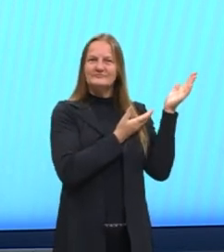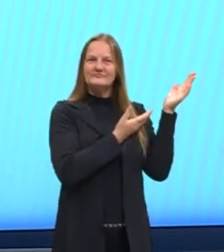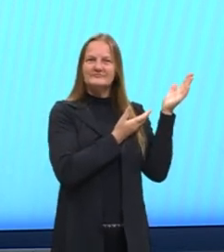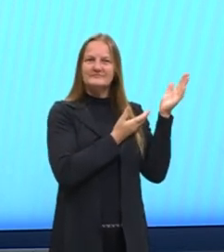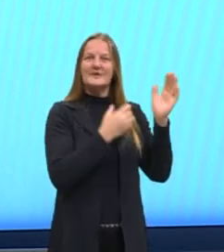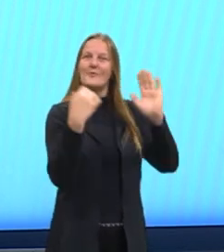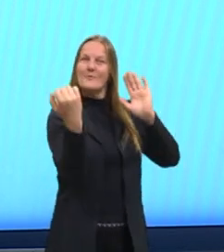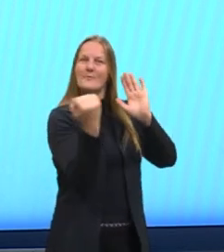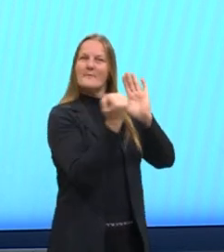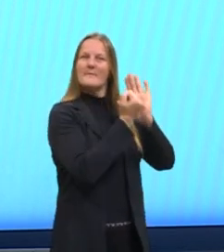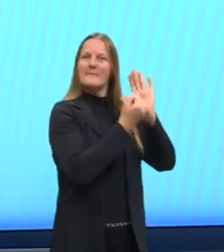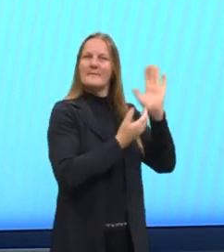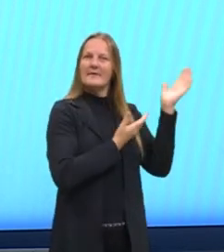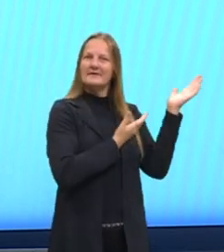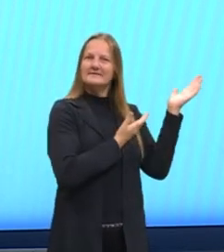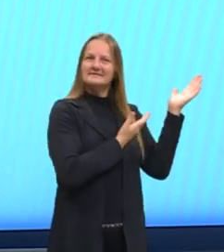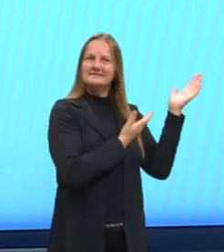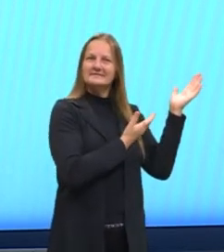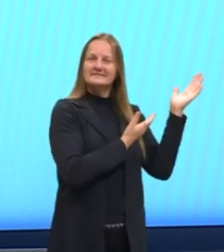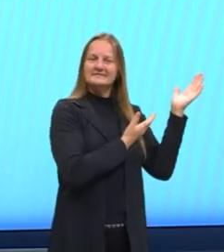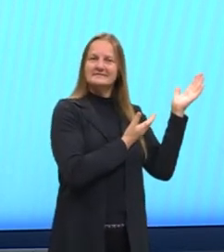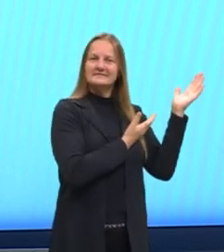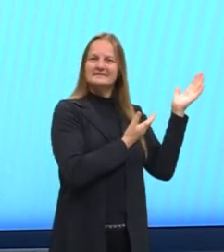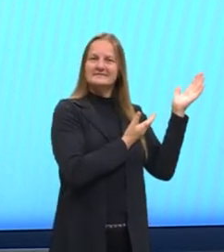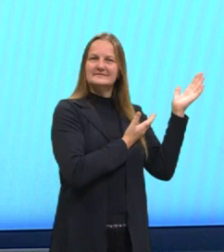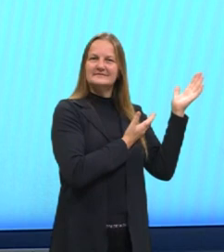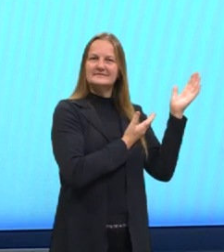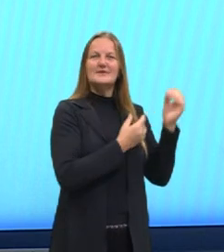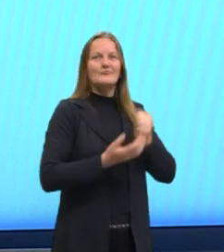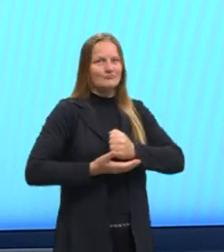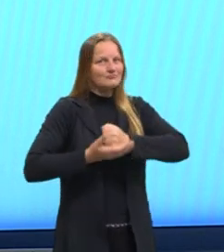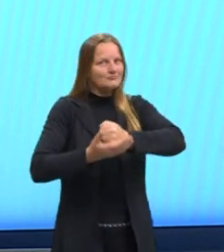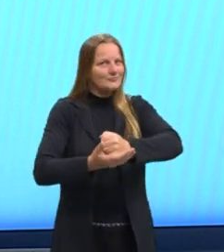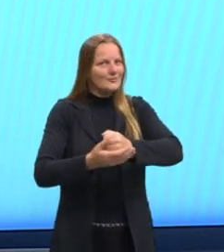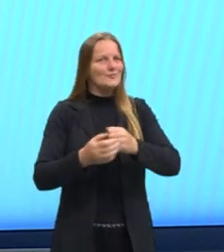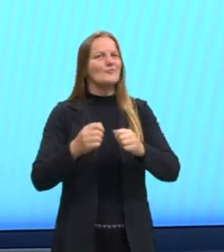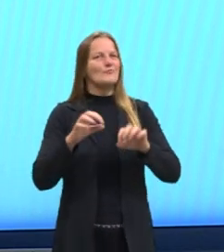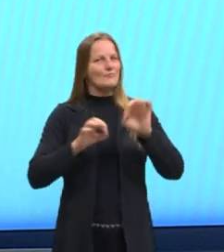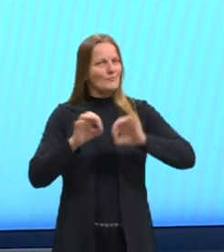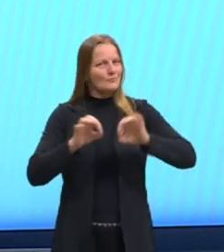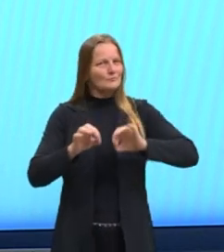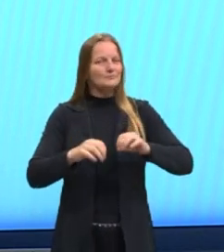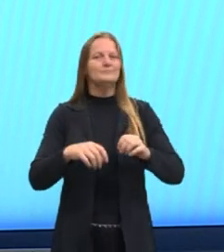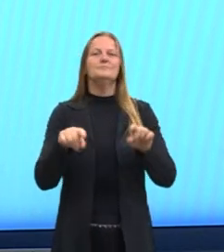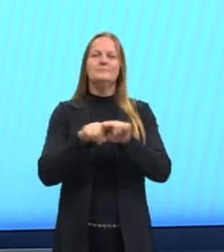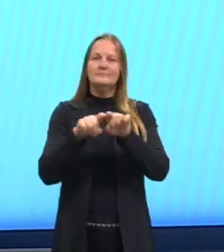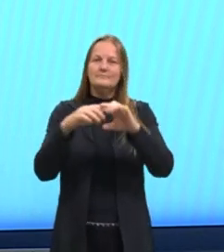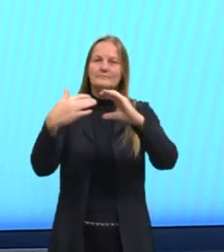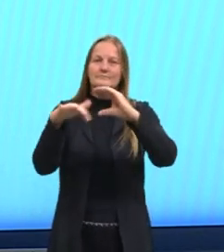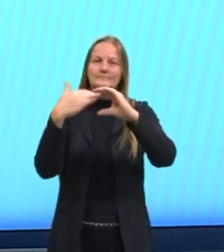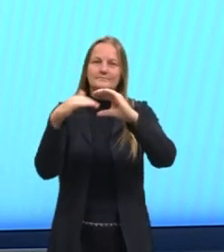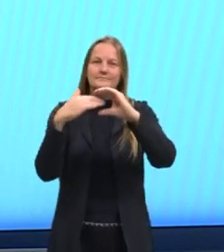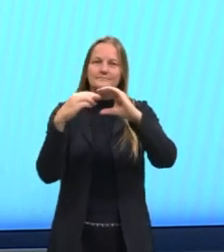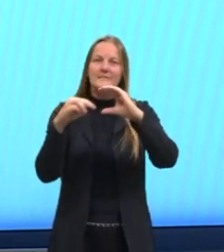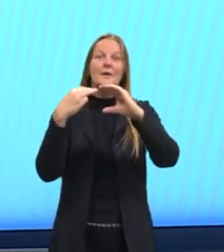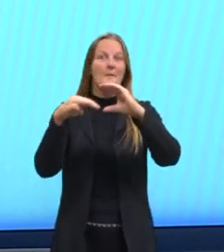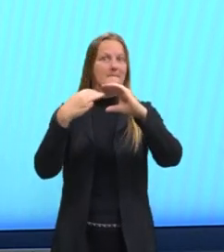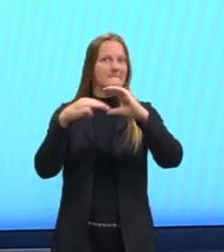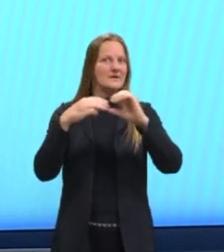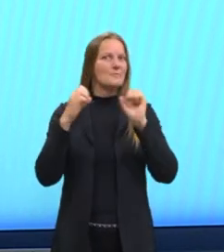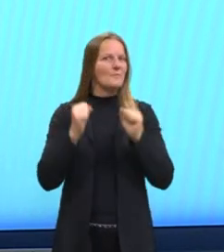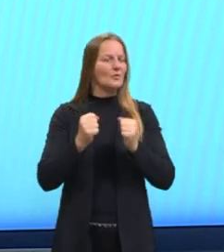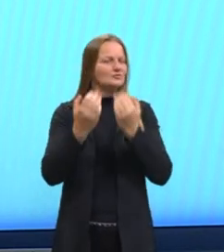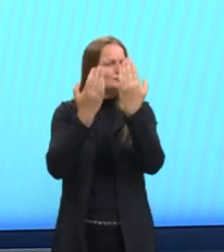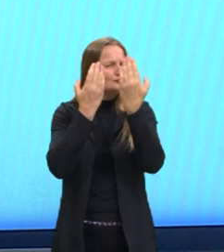Romeo marca lá tá pessoal marca lá para dar uma apoio nosso projeto e o e-mail né para vocês tirarem